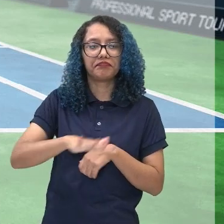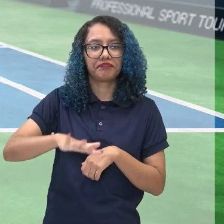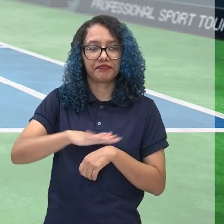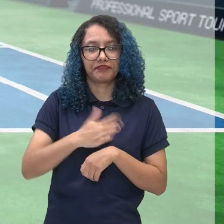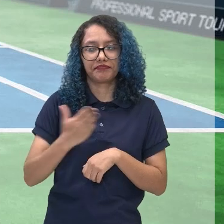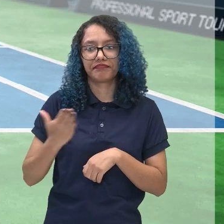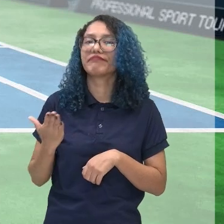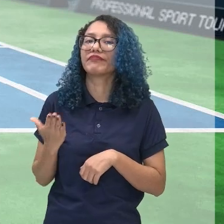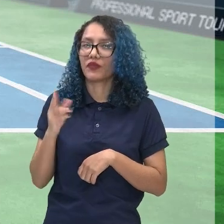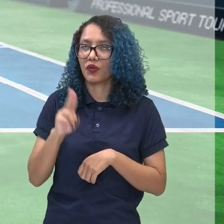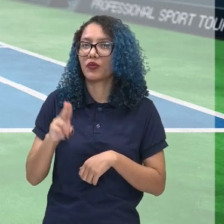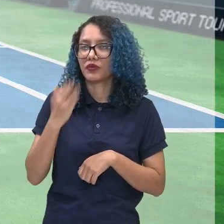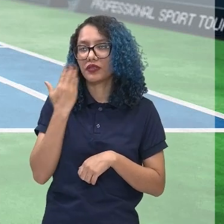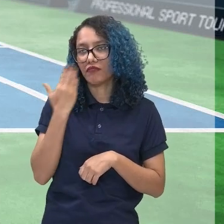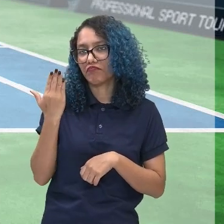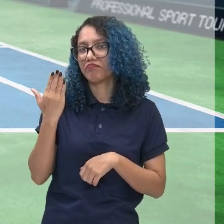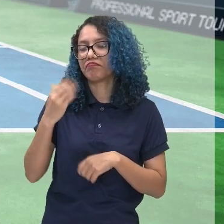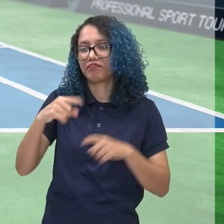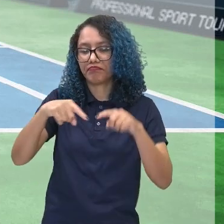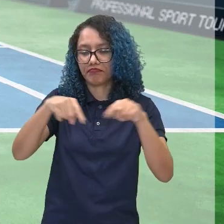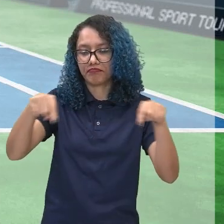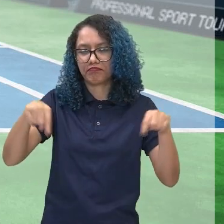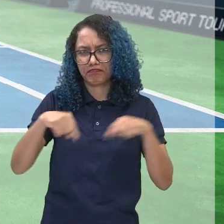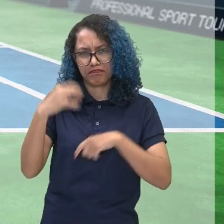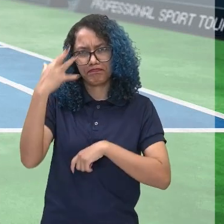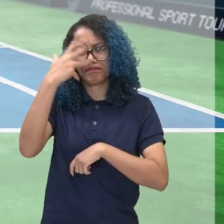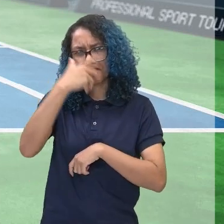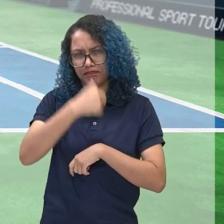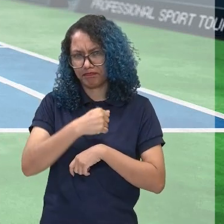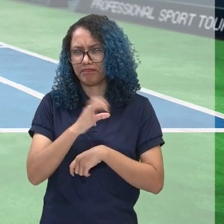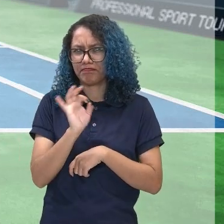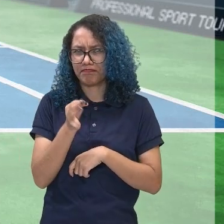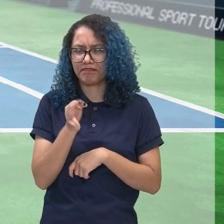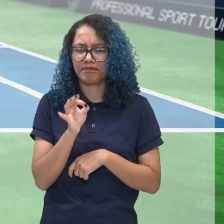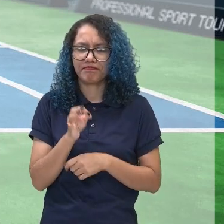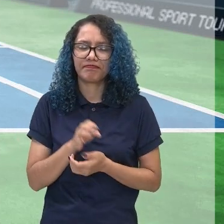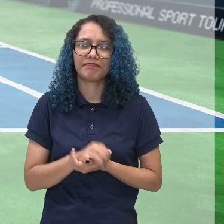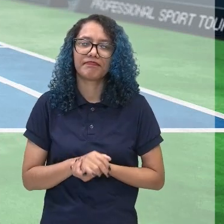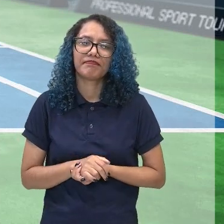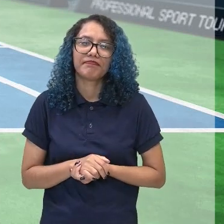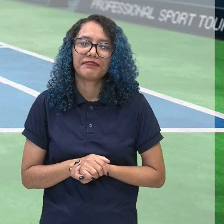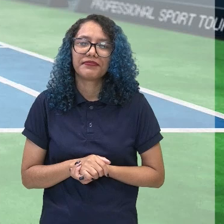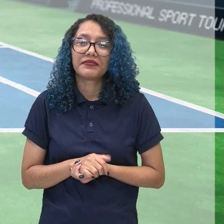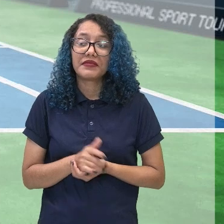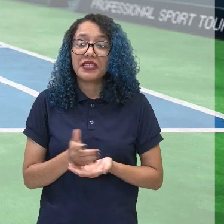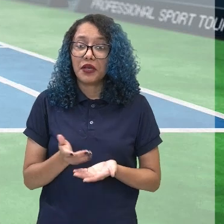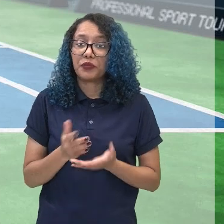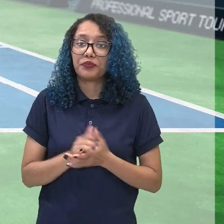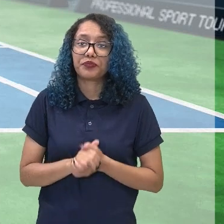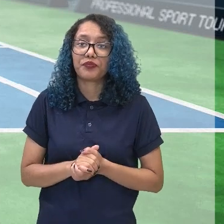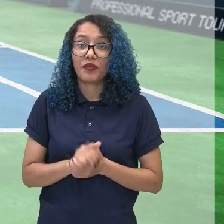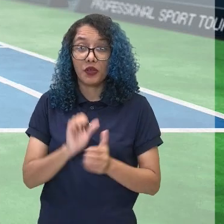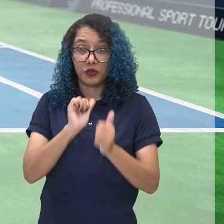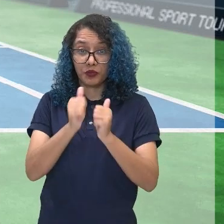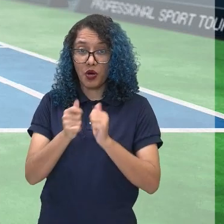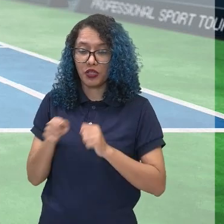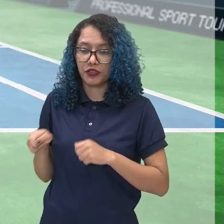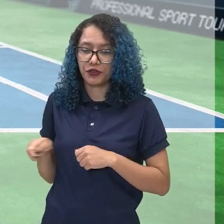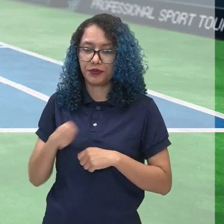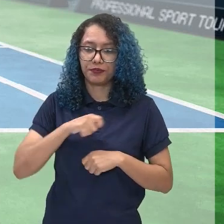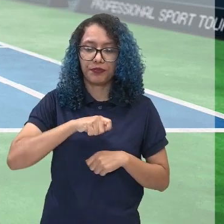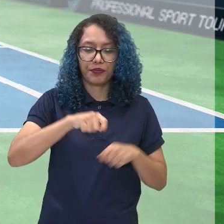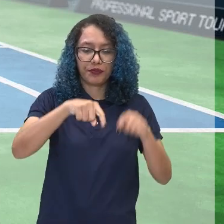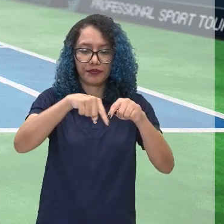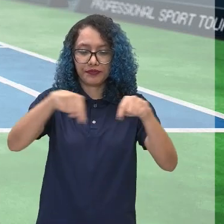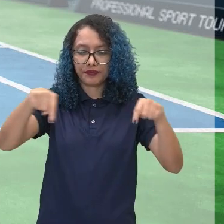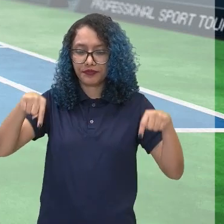nesta quadra maravilhosa, olha só que bonita, que legal, né? O tênis de quadra, ele é um esporte praticado ali